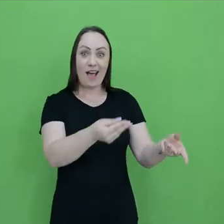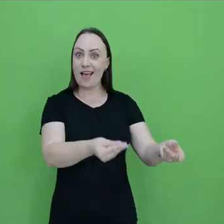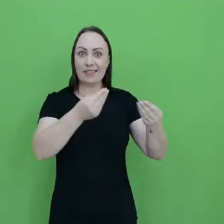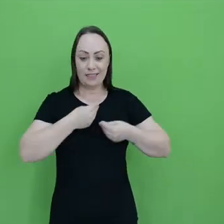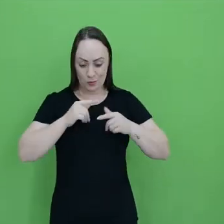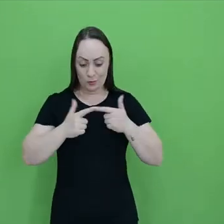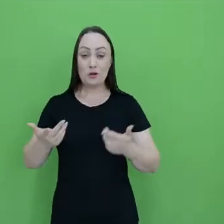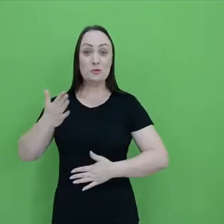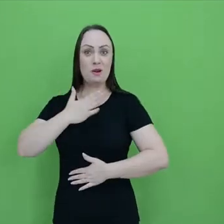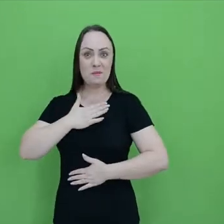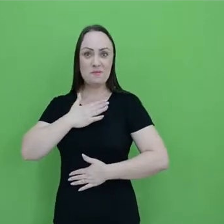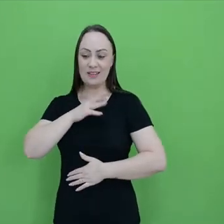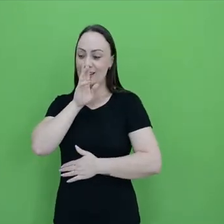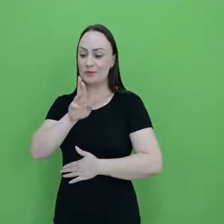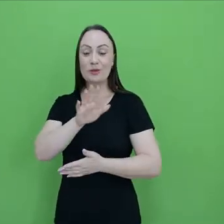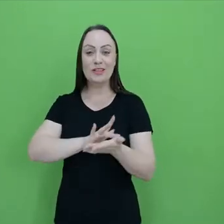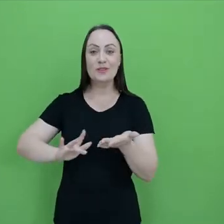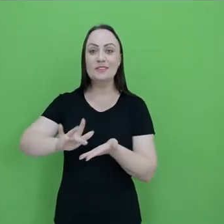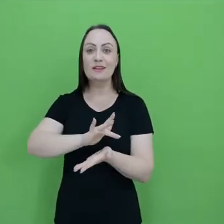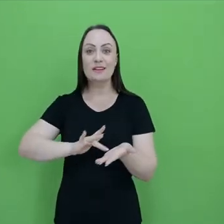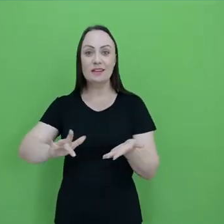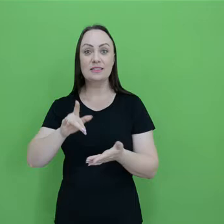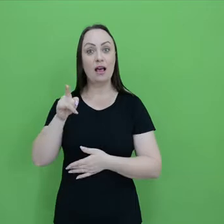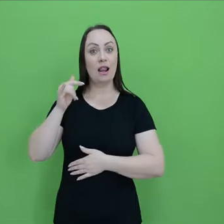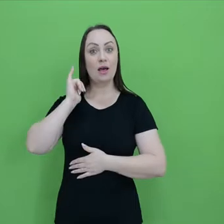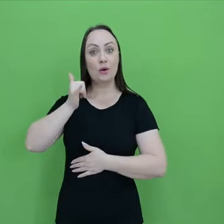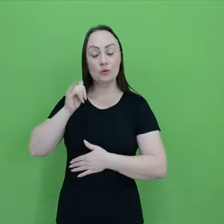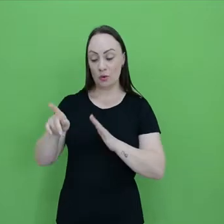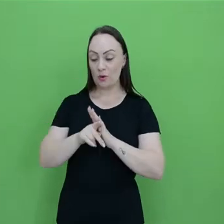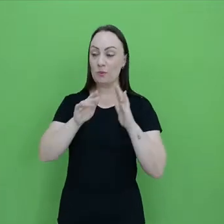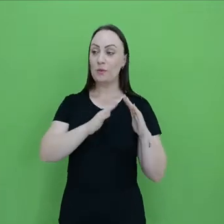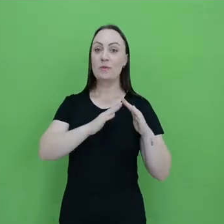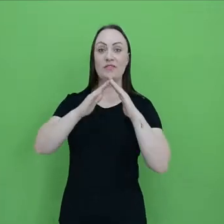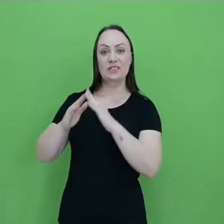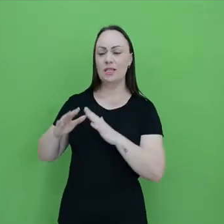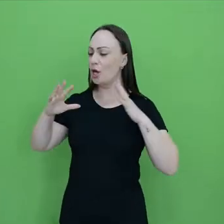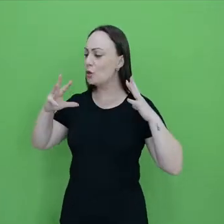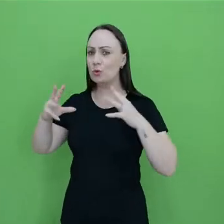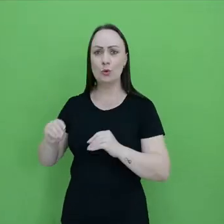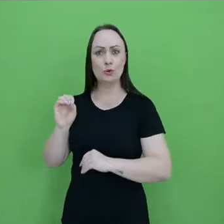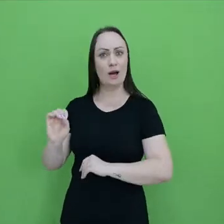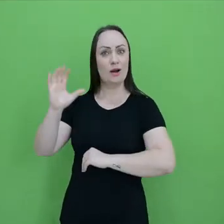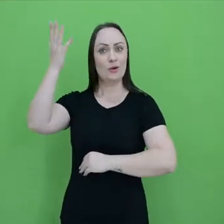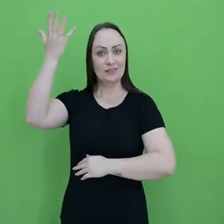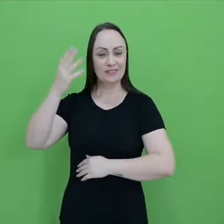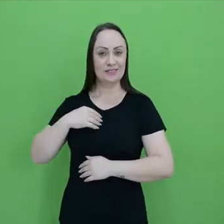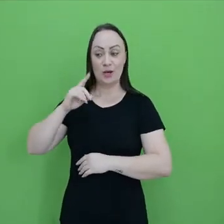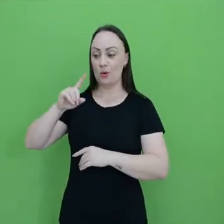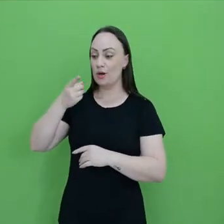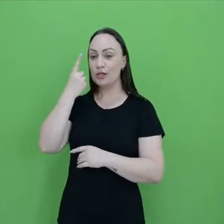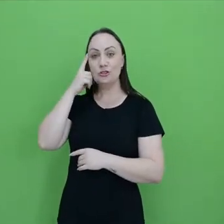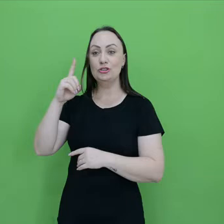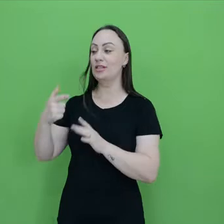deu sorte, respondeu a cigana. E contou para a vizinha tudo o que havia lhe